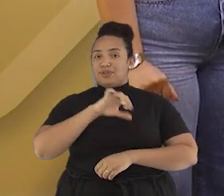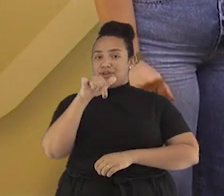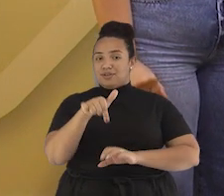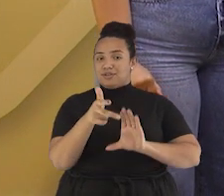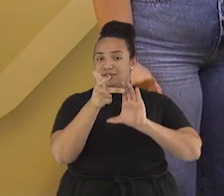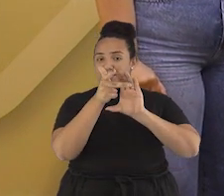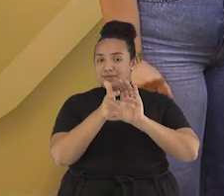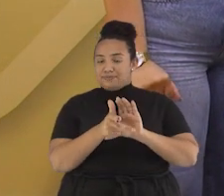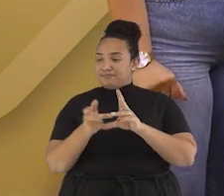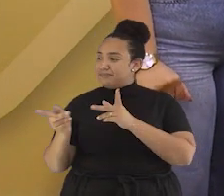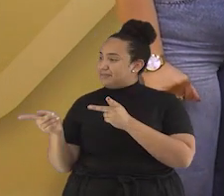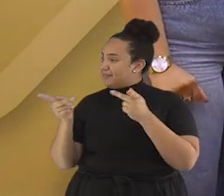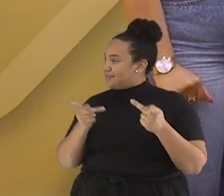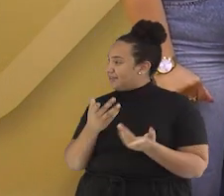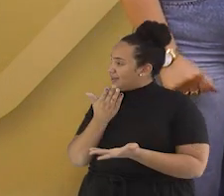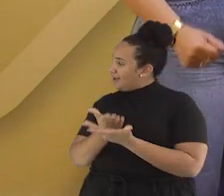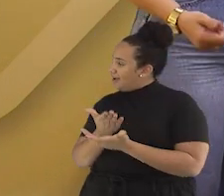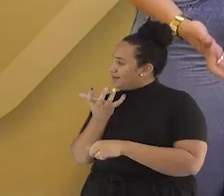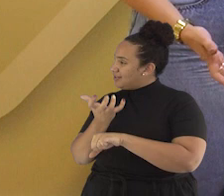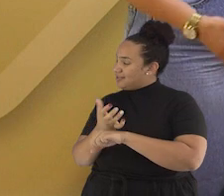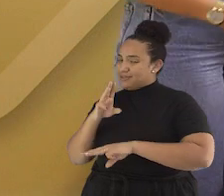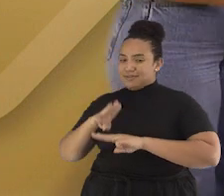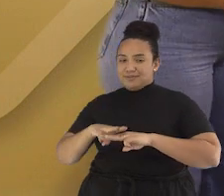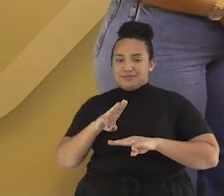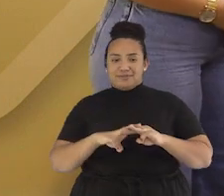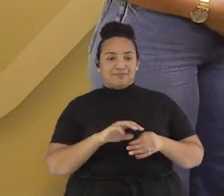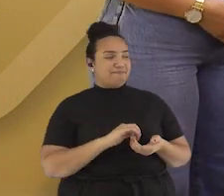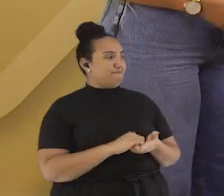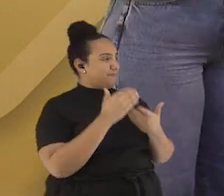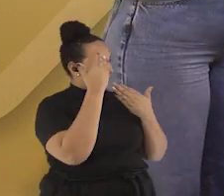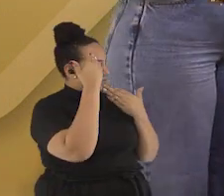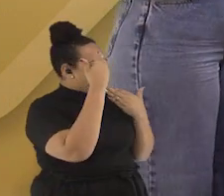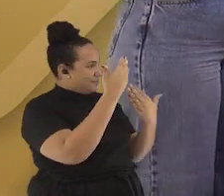de Mídia. Seja bem-vinda, Dani, à nossa aula de